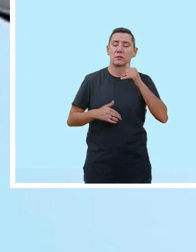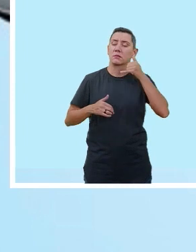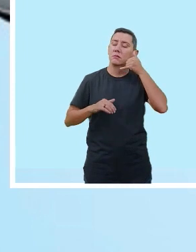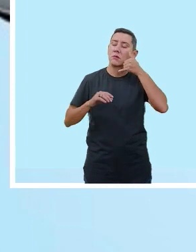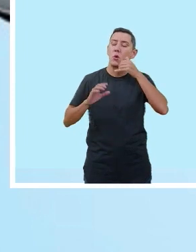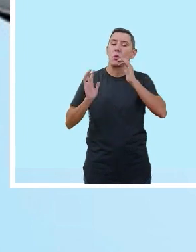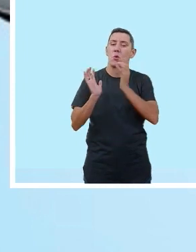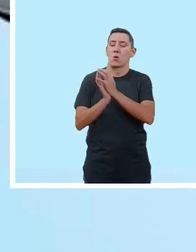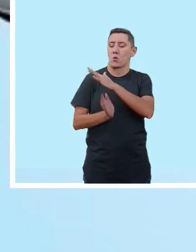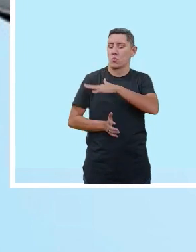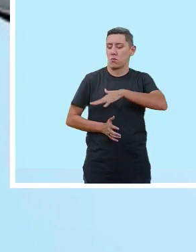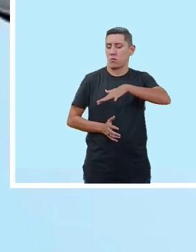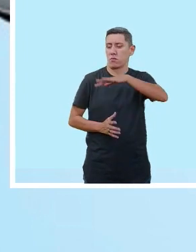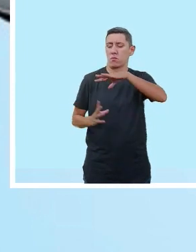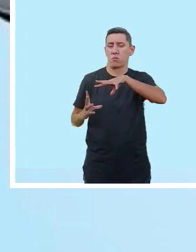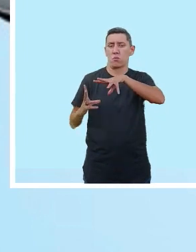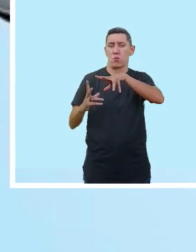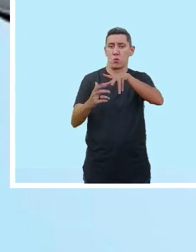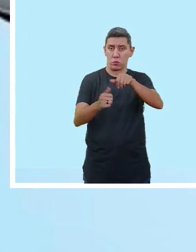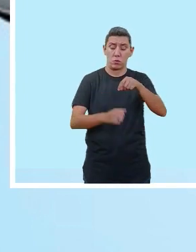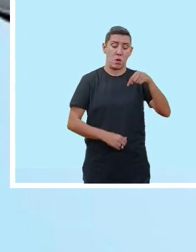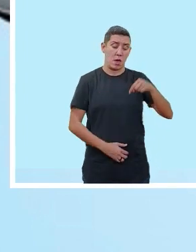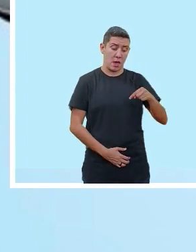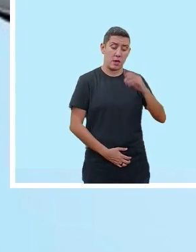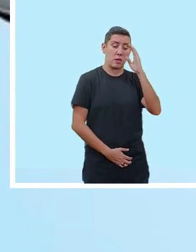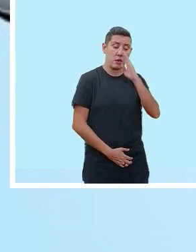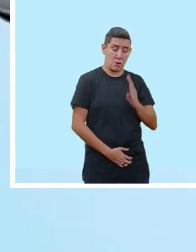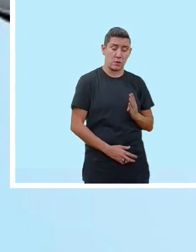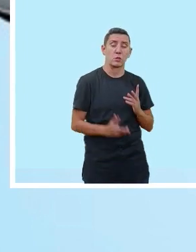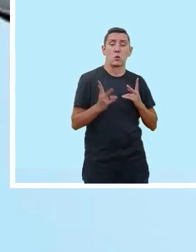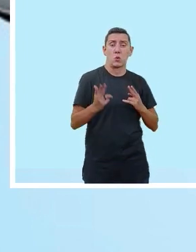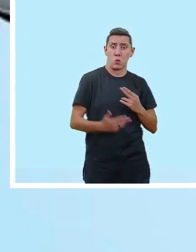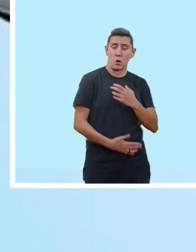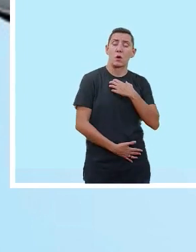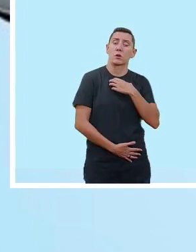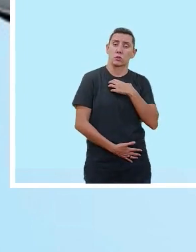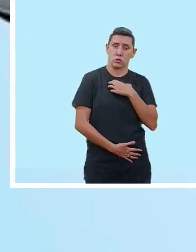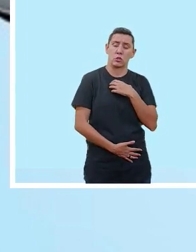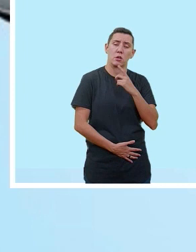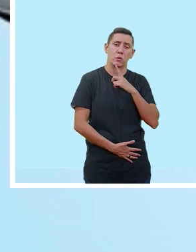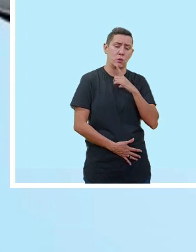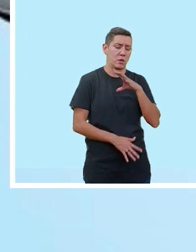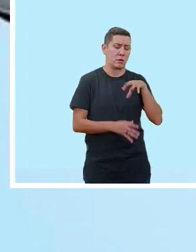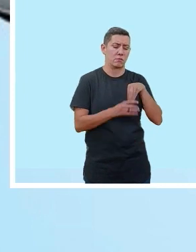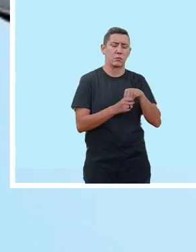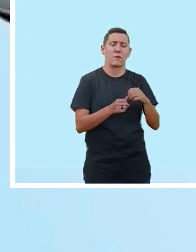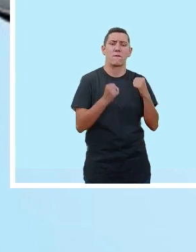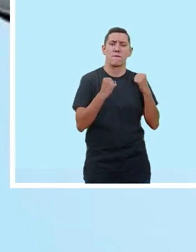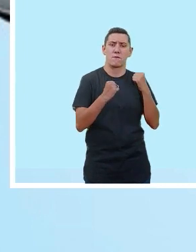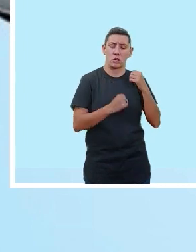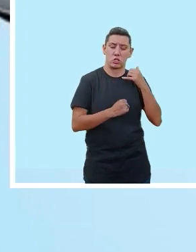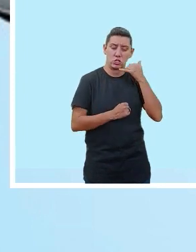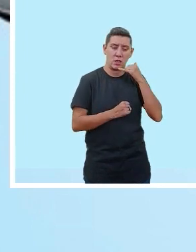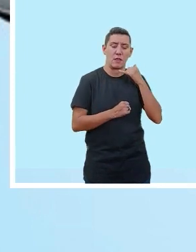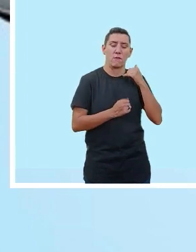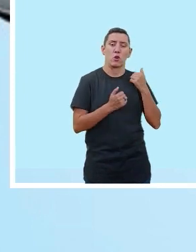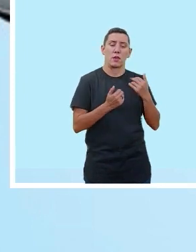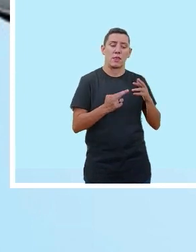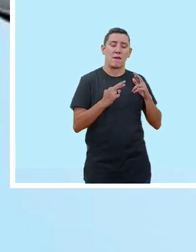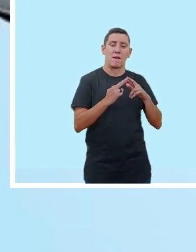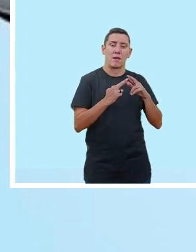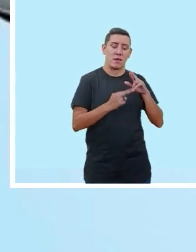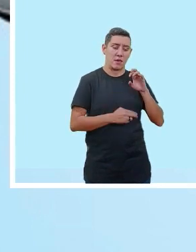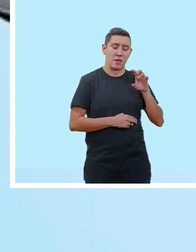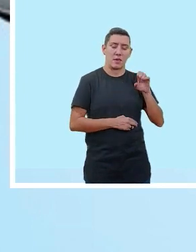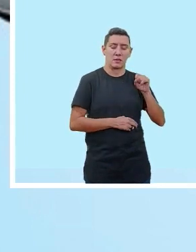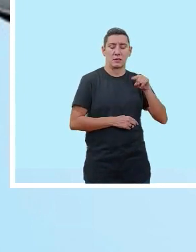no Brasil não é diferente. Nós estamos presentes nas redes das praticamente todas as operadoras aqui no Brasil. Então esse é um primeiro pilar de